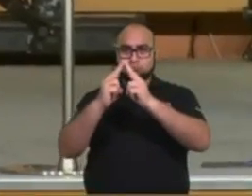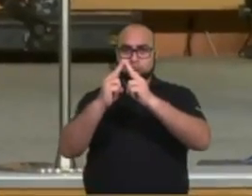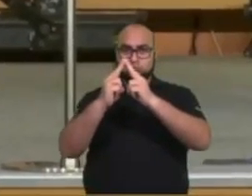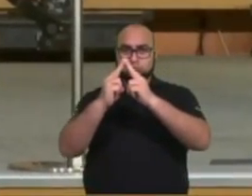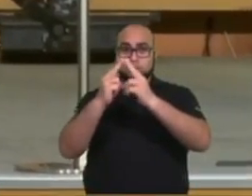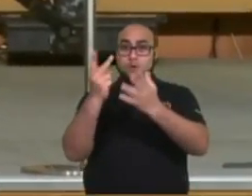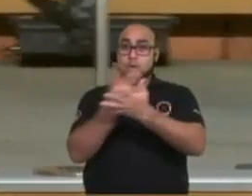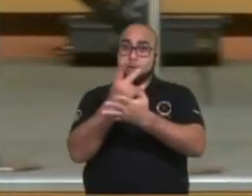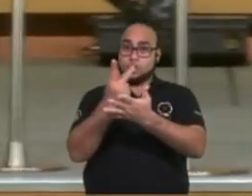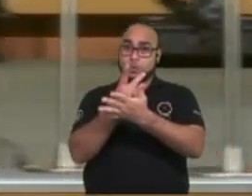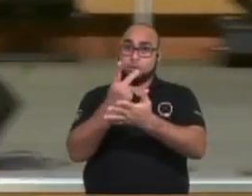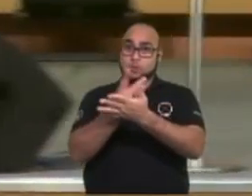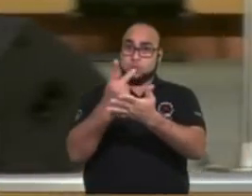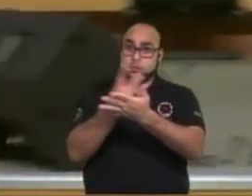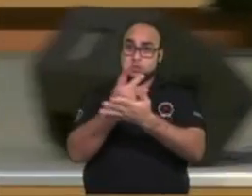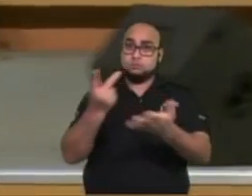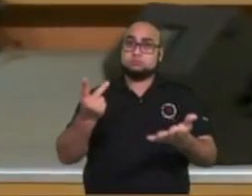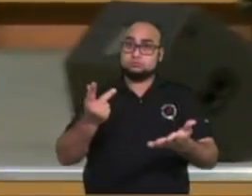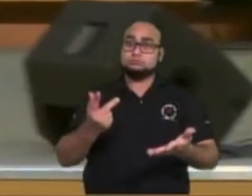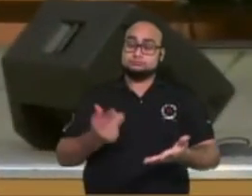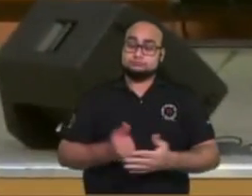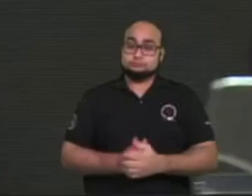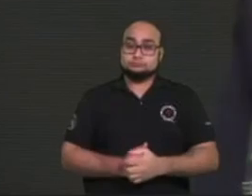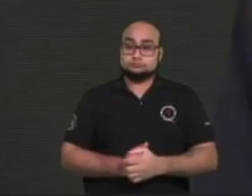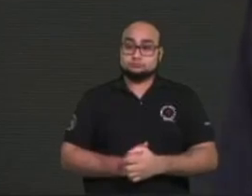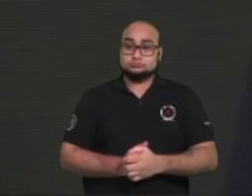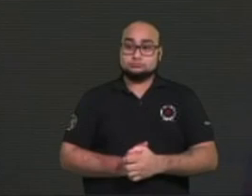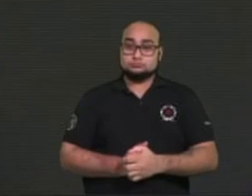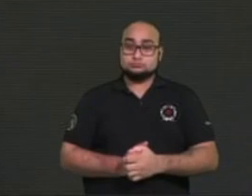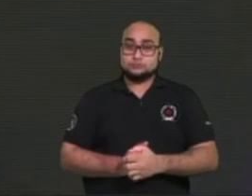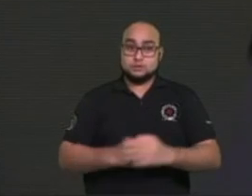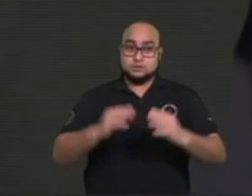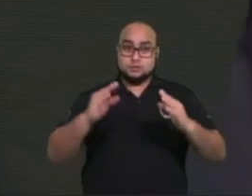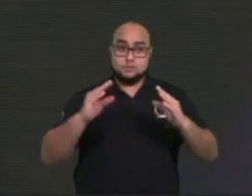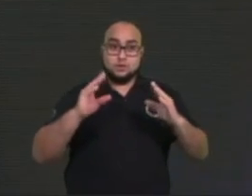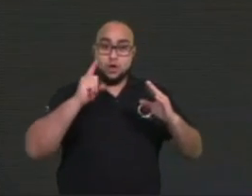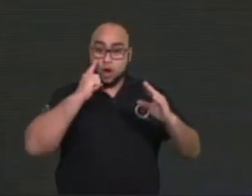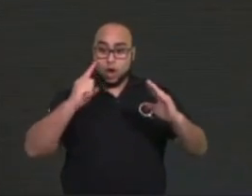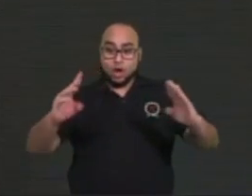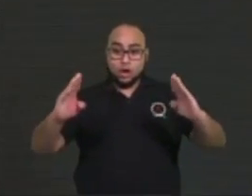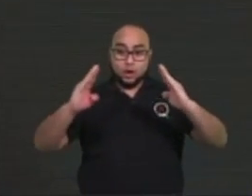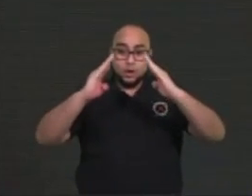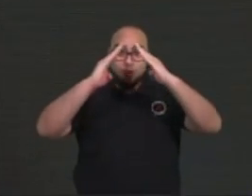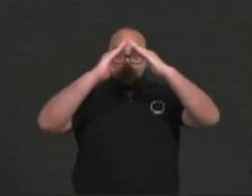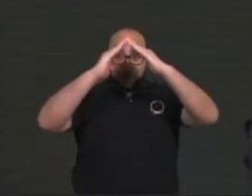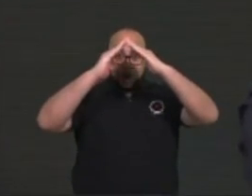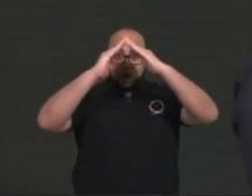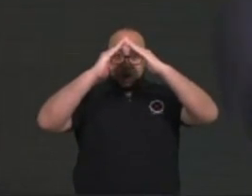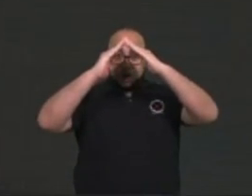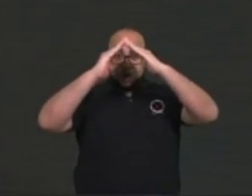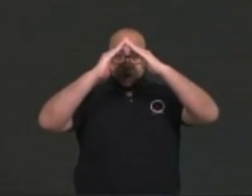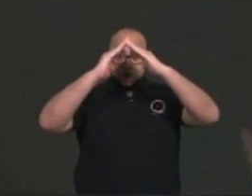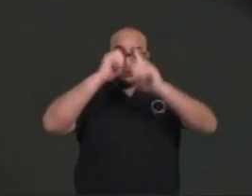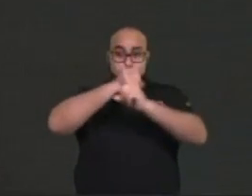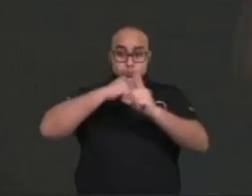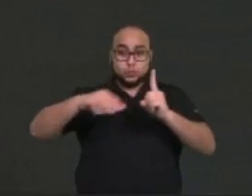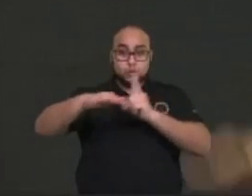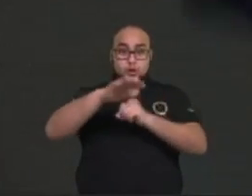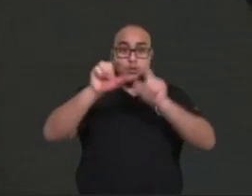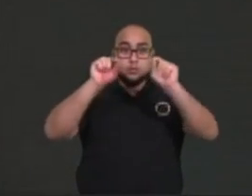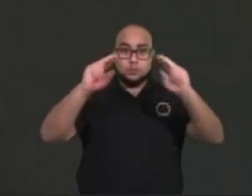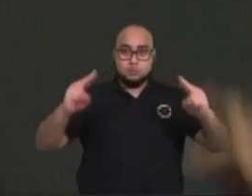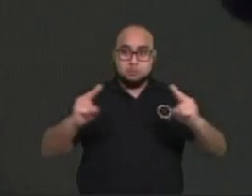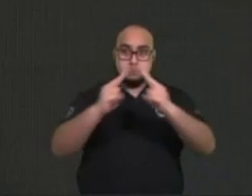vou repetir Oi Ó aqui tá pirâmide social ó um chá